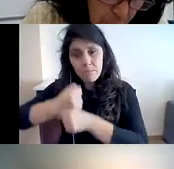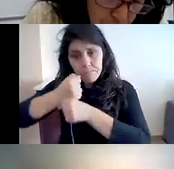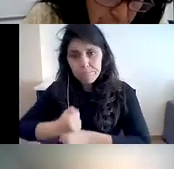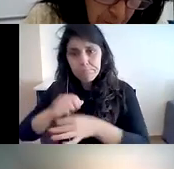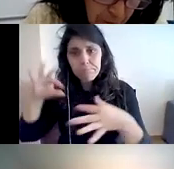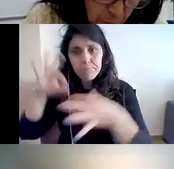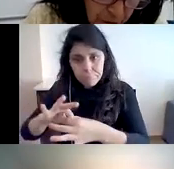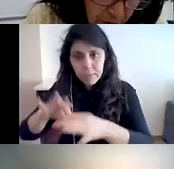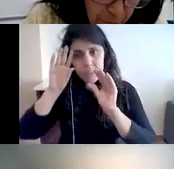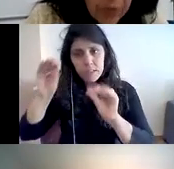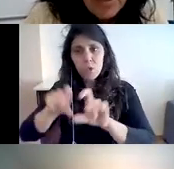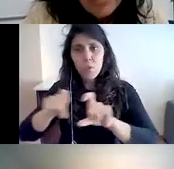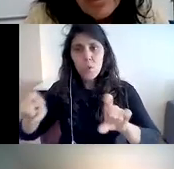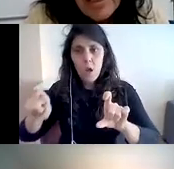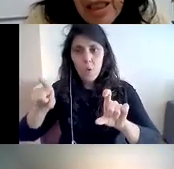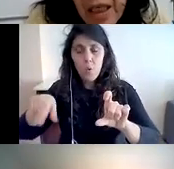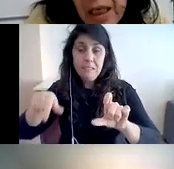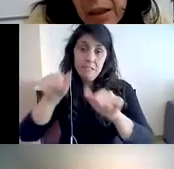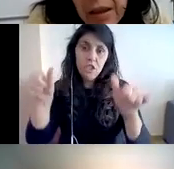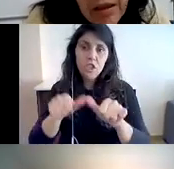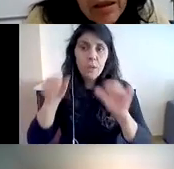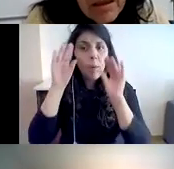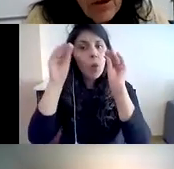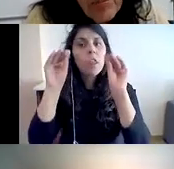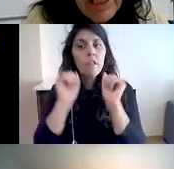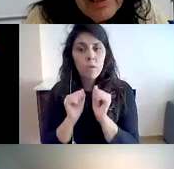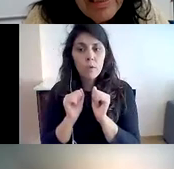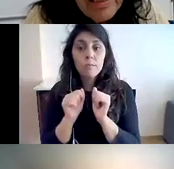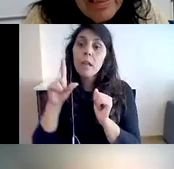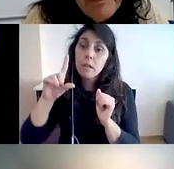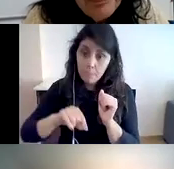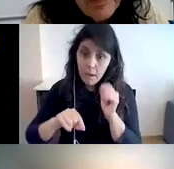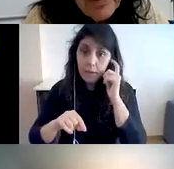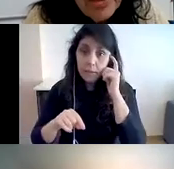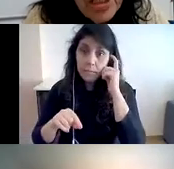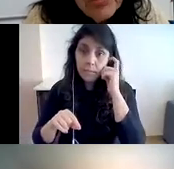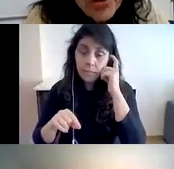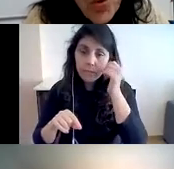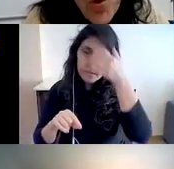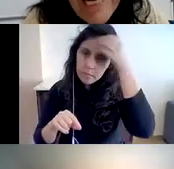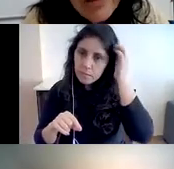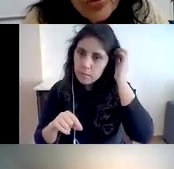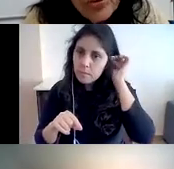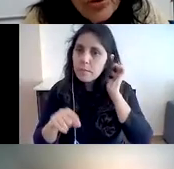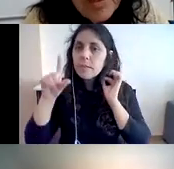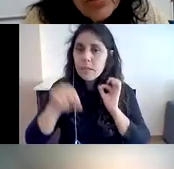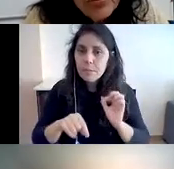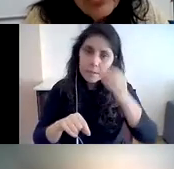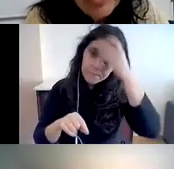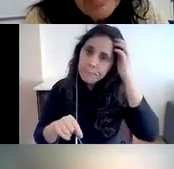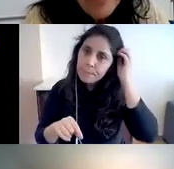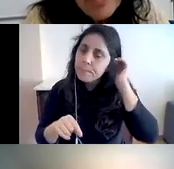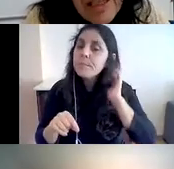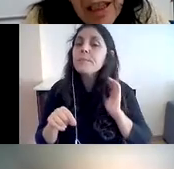no sistema educativo e também diríamos que o